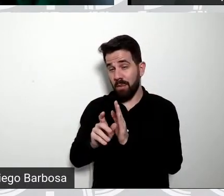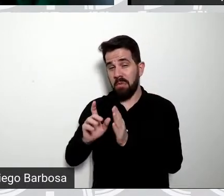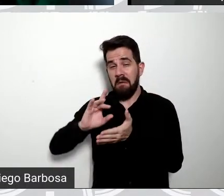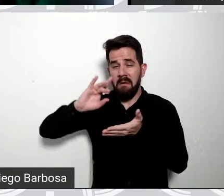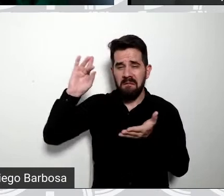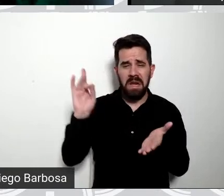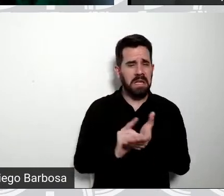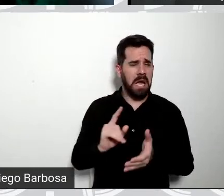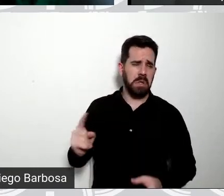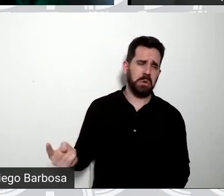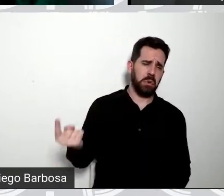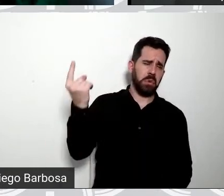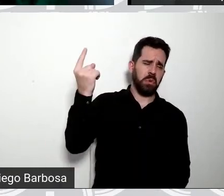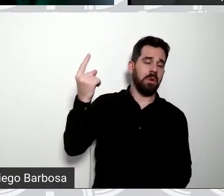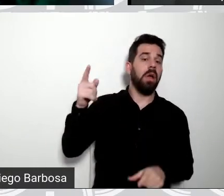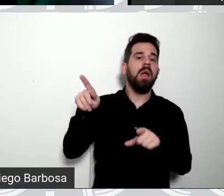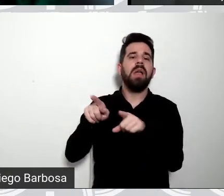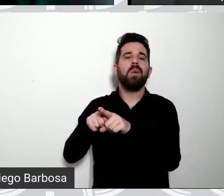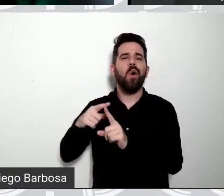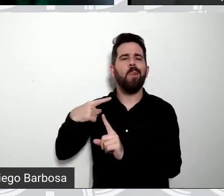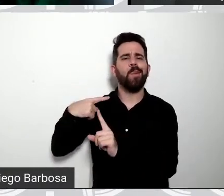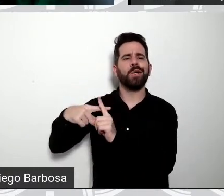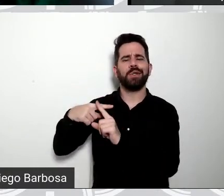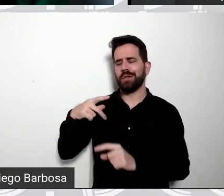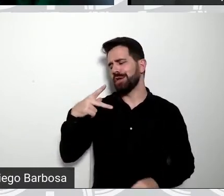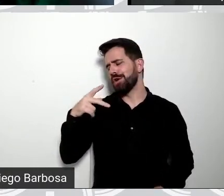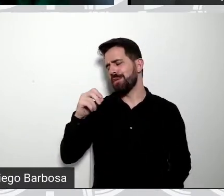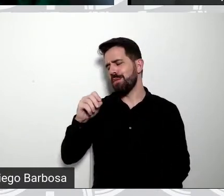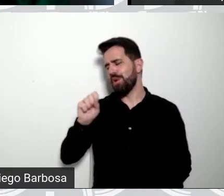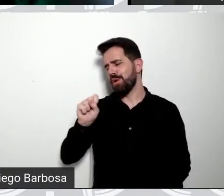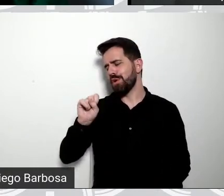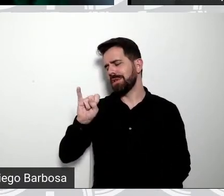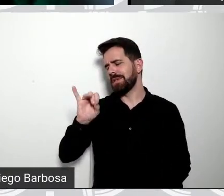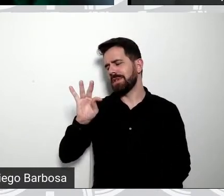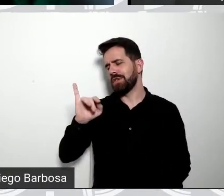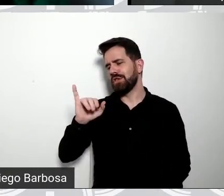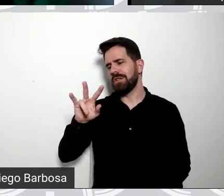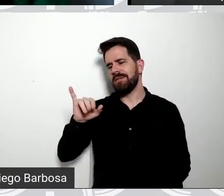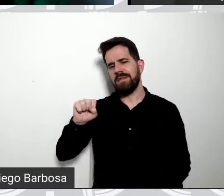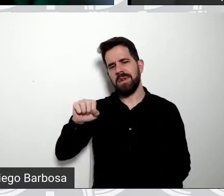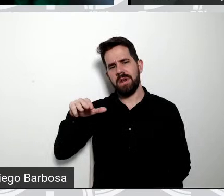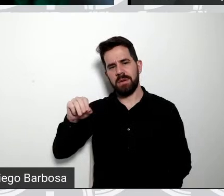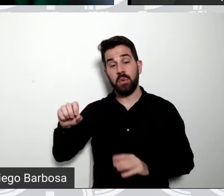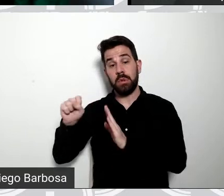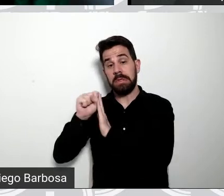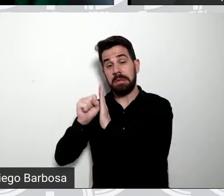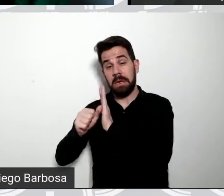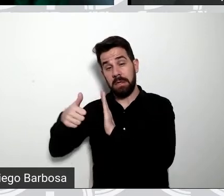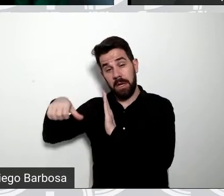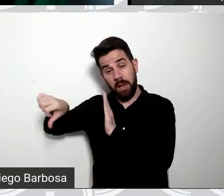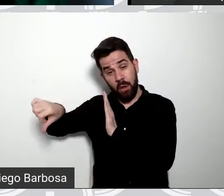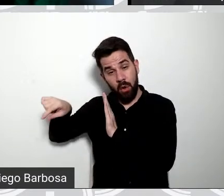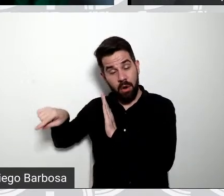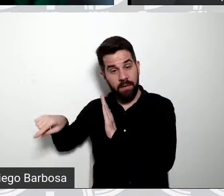historiadores de hoje, segundo Delille, se contentam, abre aspas, de tentar desvendar as causas, de